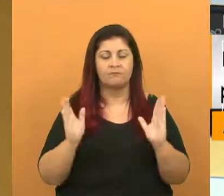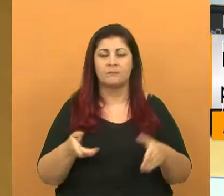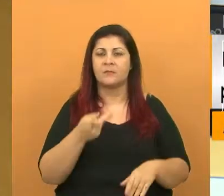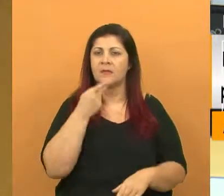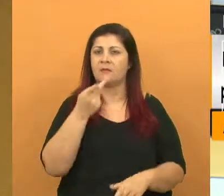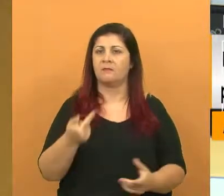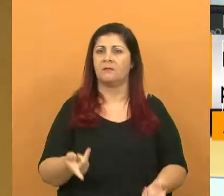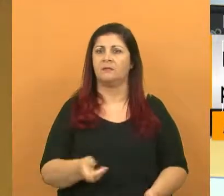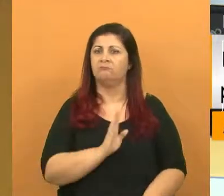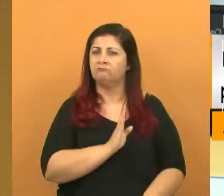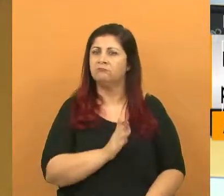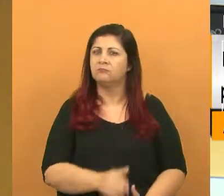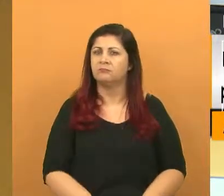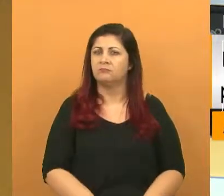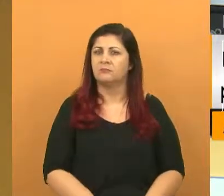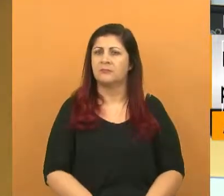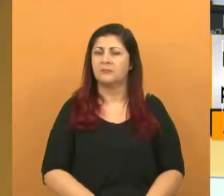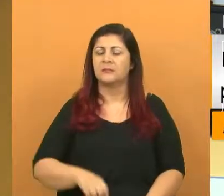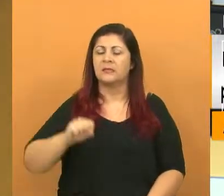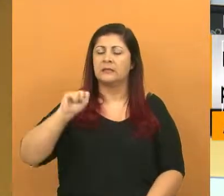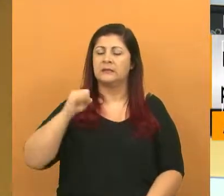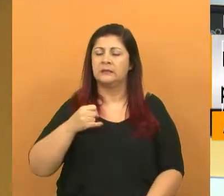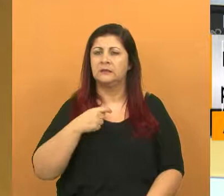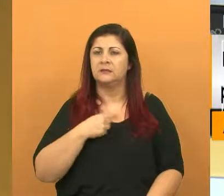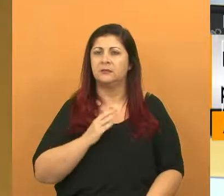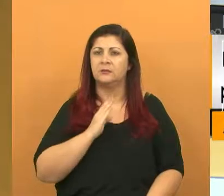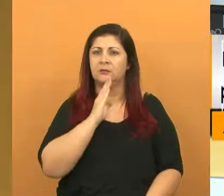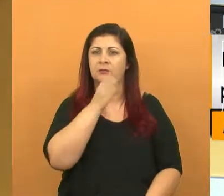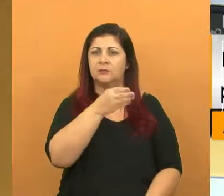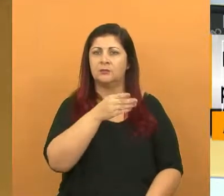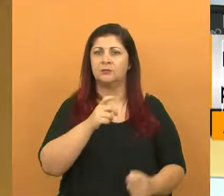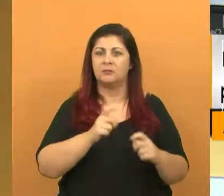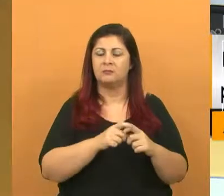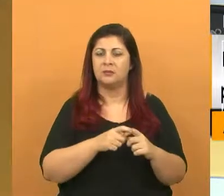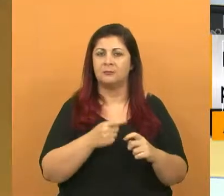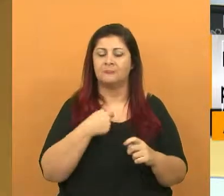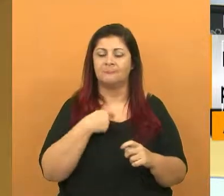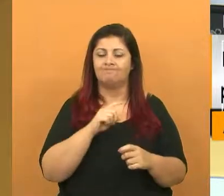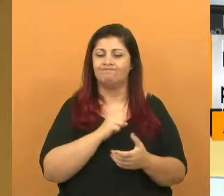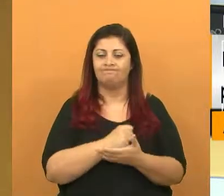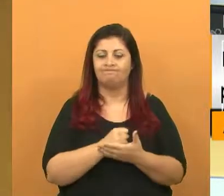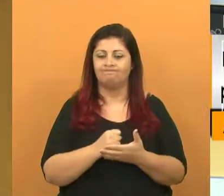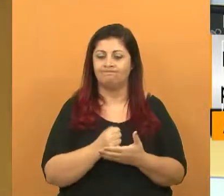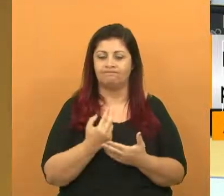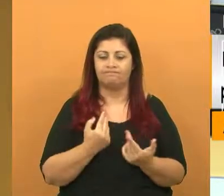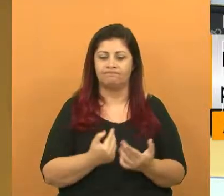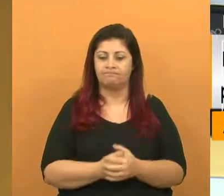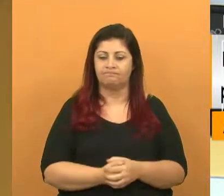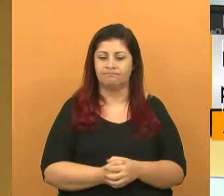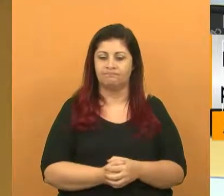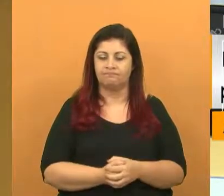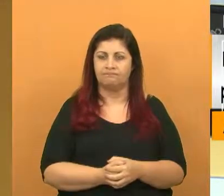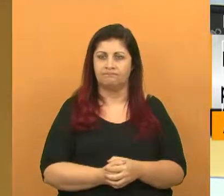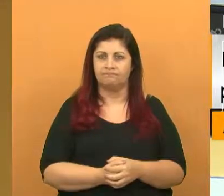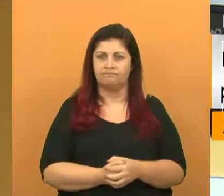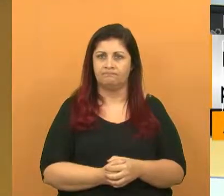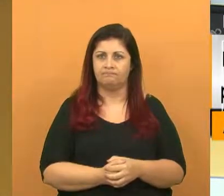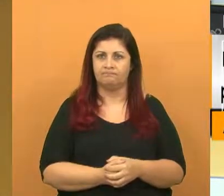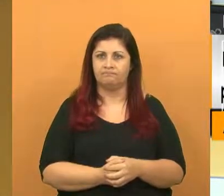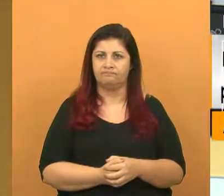de coração, se eu tivesse ido no médico, eu não estava passando por isso. Eu não estava passando por